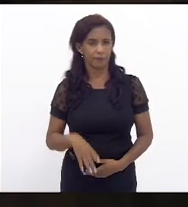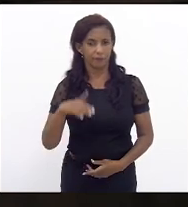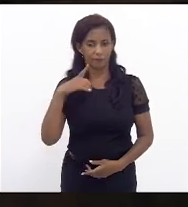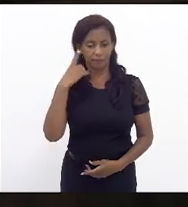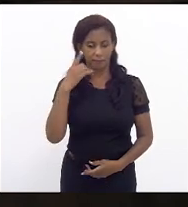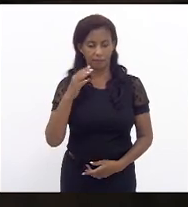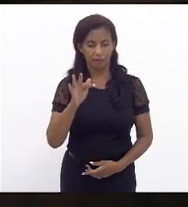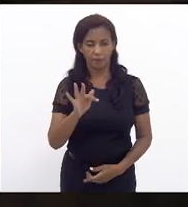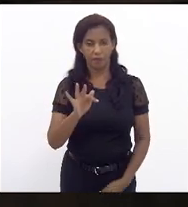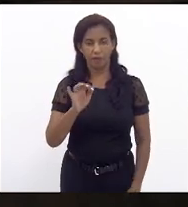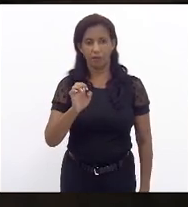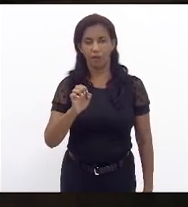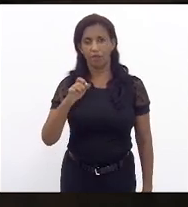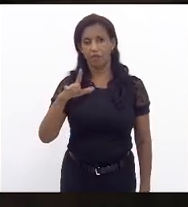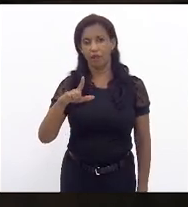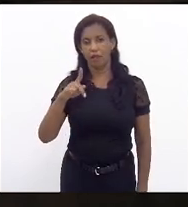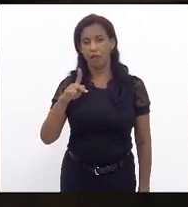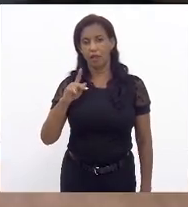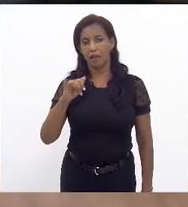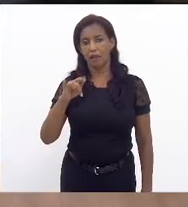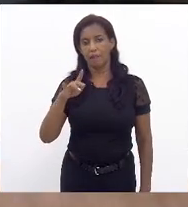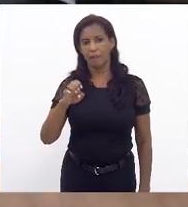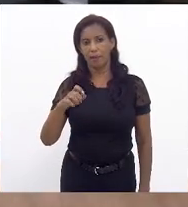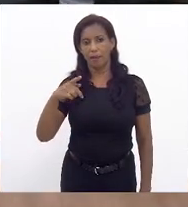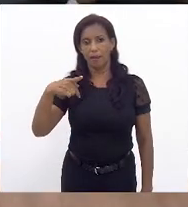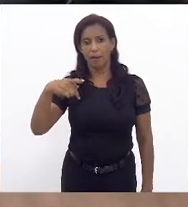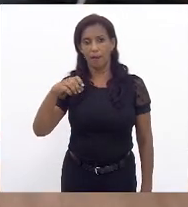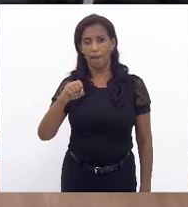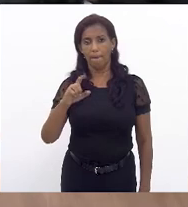Deputado Felipe Pobel.